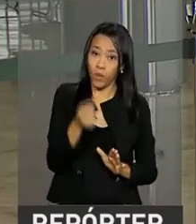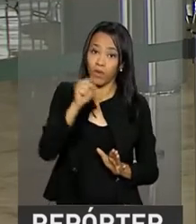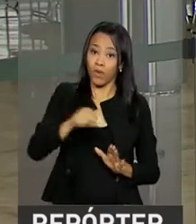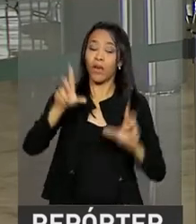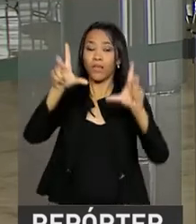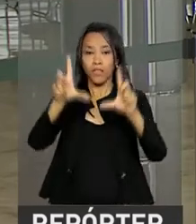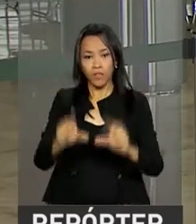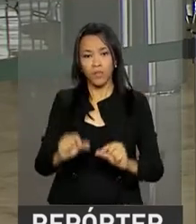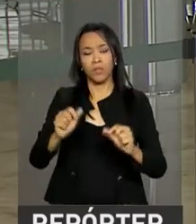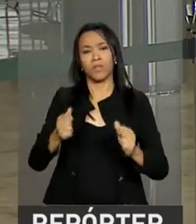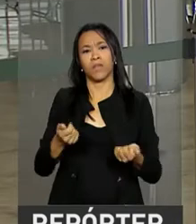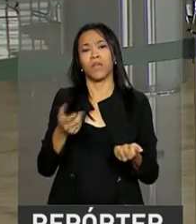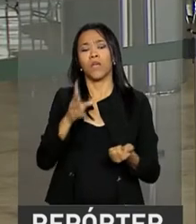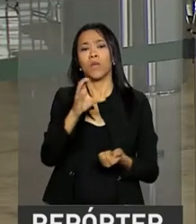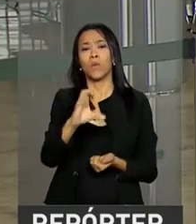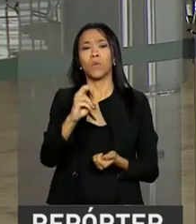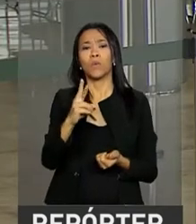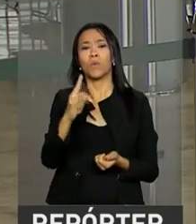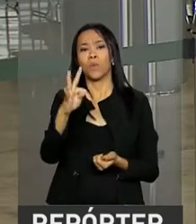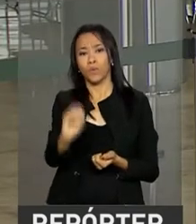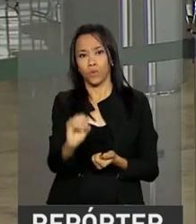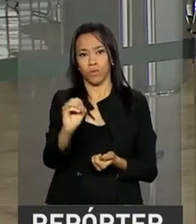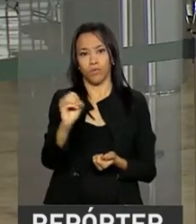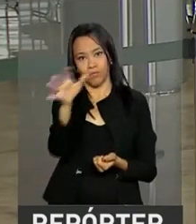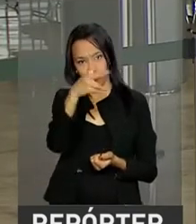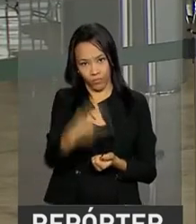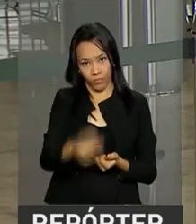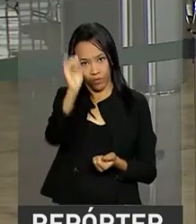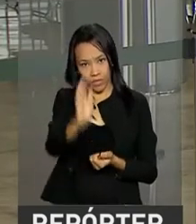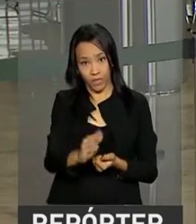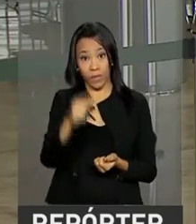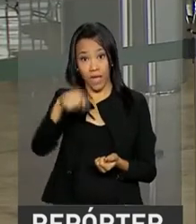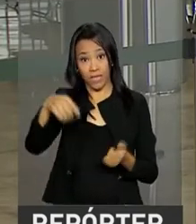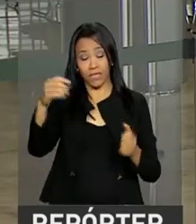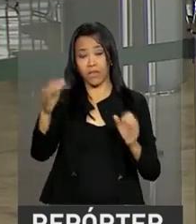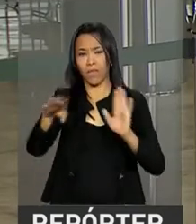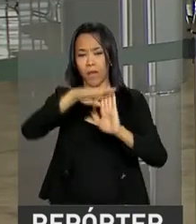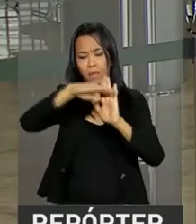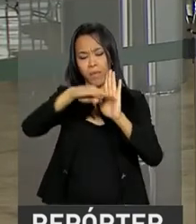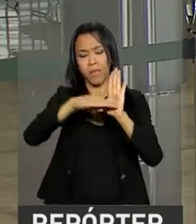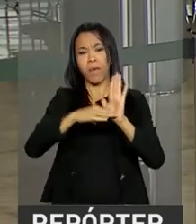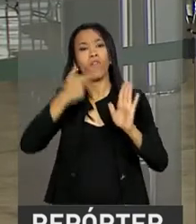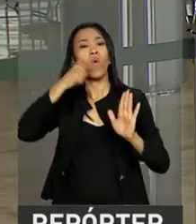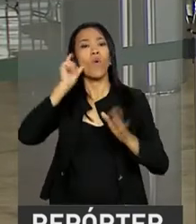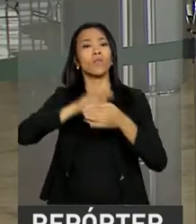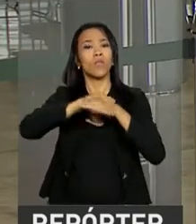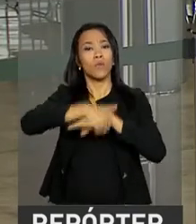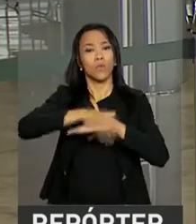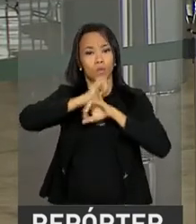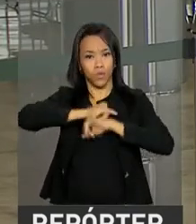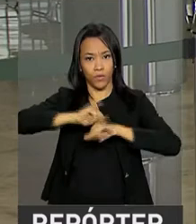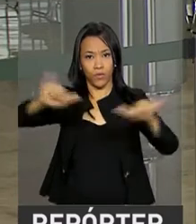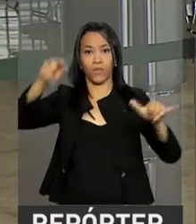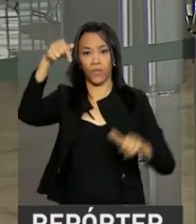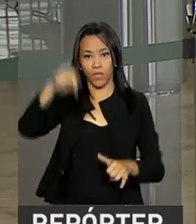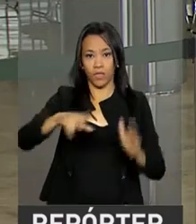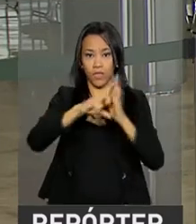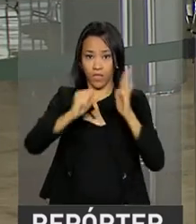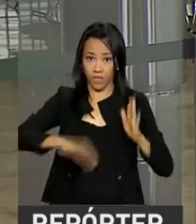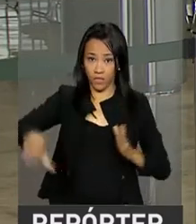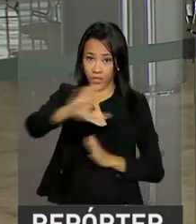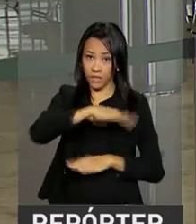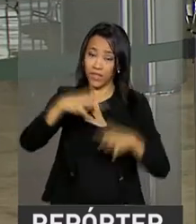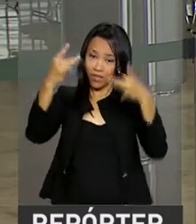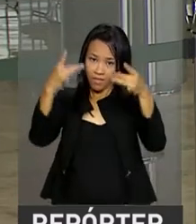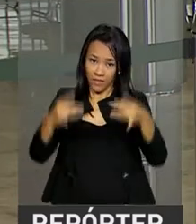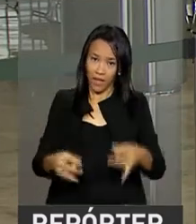os custos da produção no brasil e esse conjunto de medidas foi anunciado ontem à noite aqui no palácio do planalto saber mais